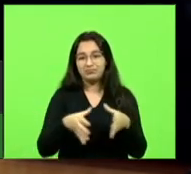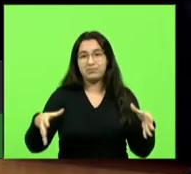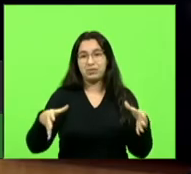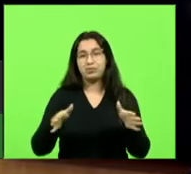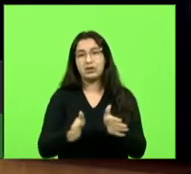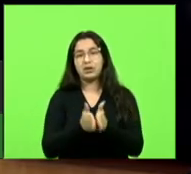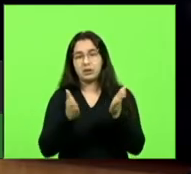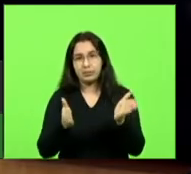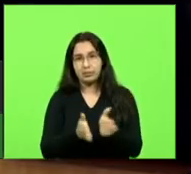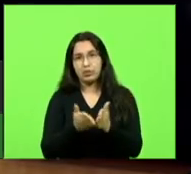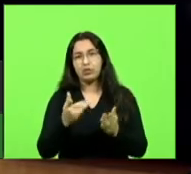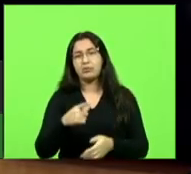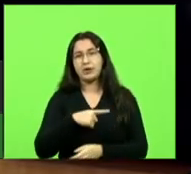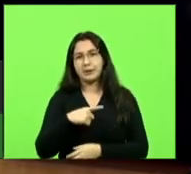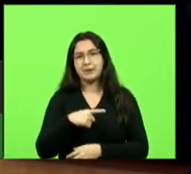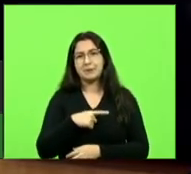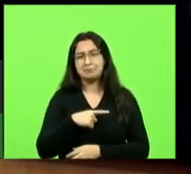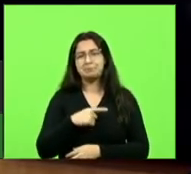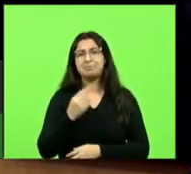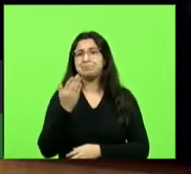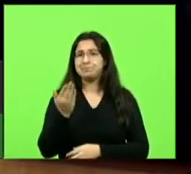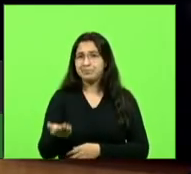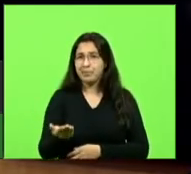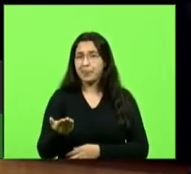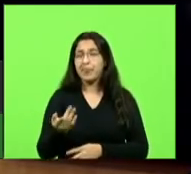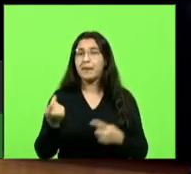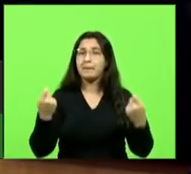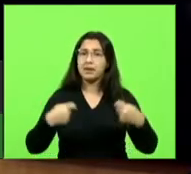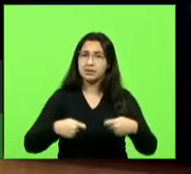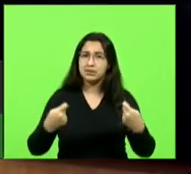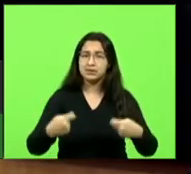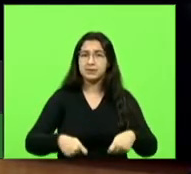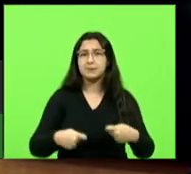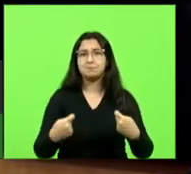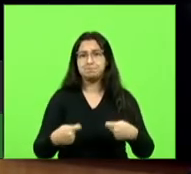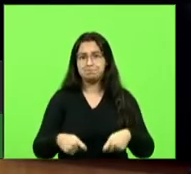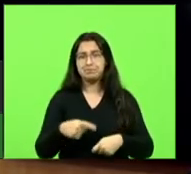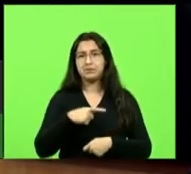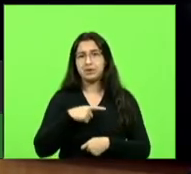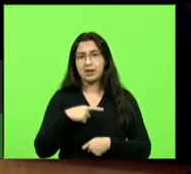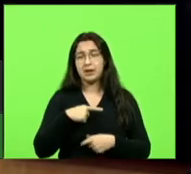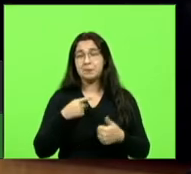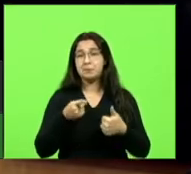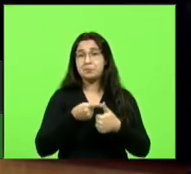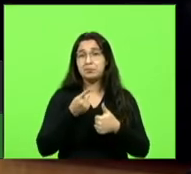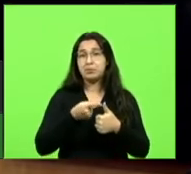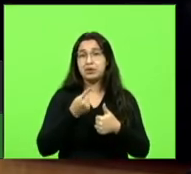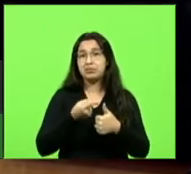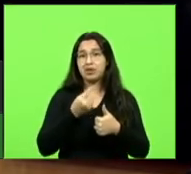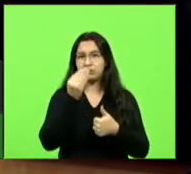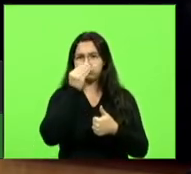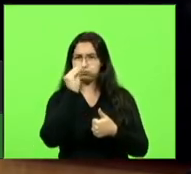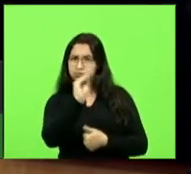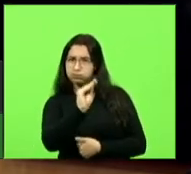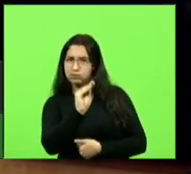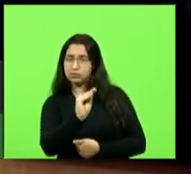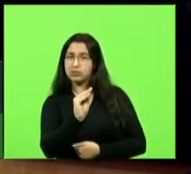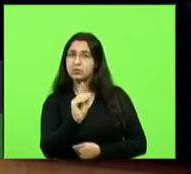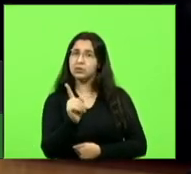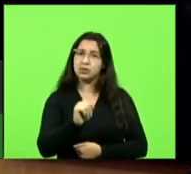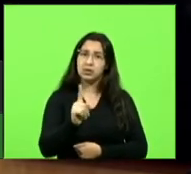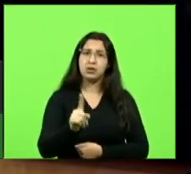e miseráveis que precisam desse benefício, em primeiro lugar, é não ignorar que